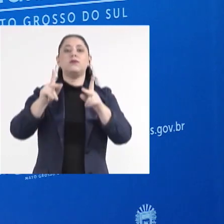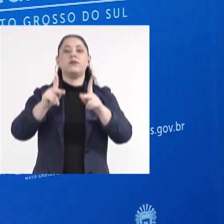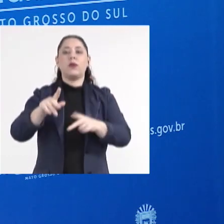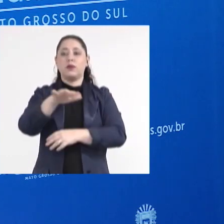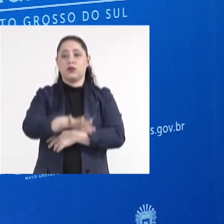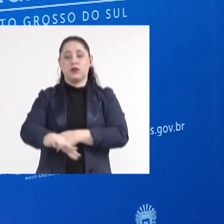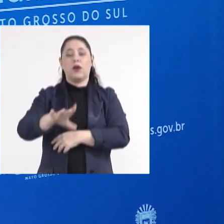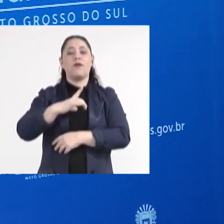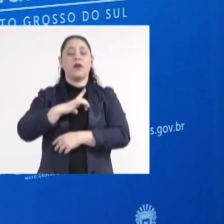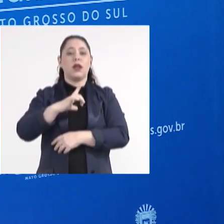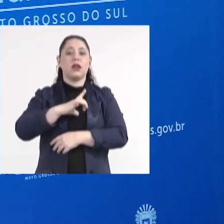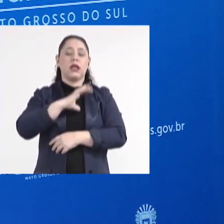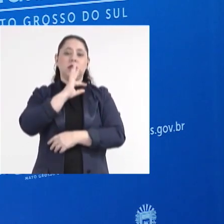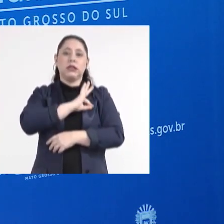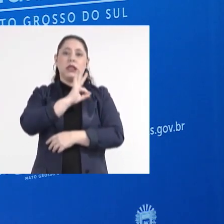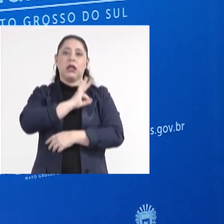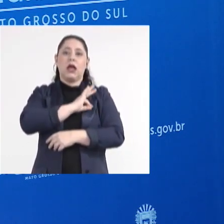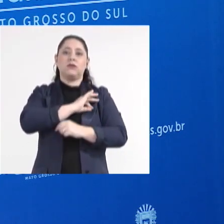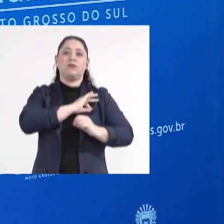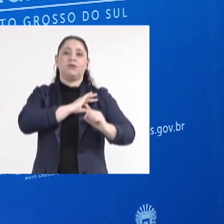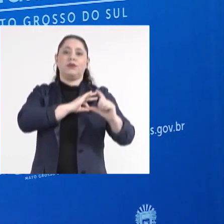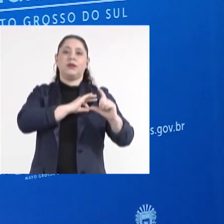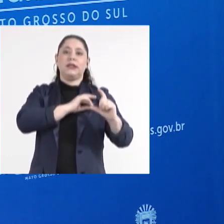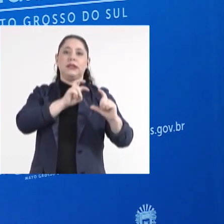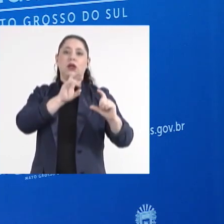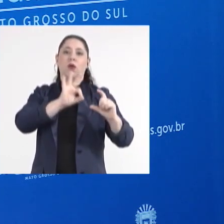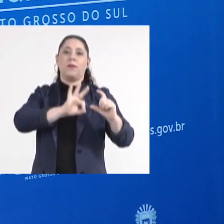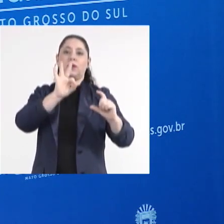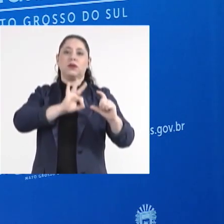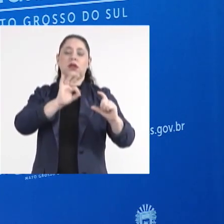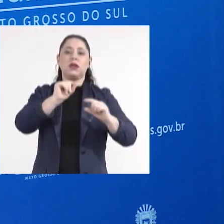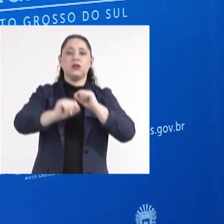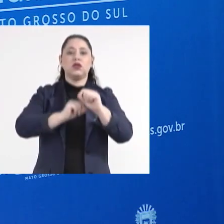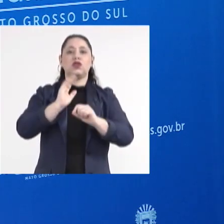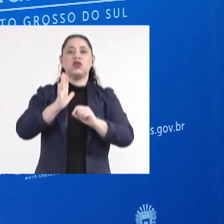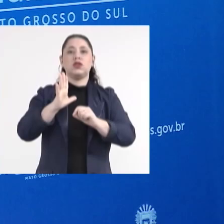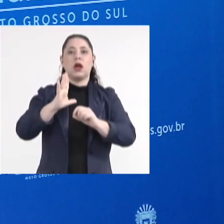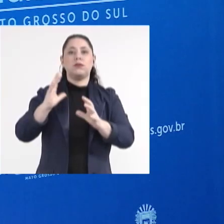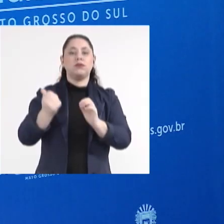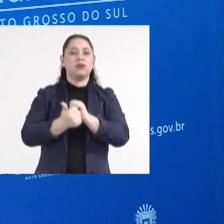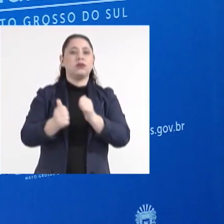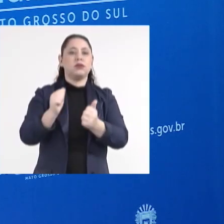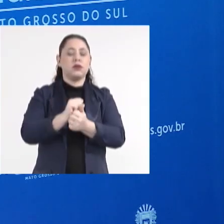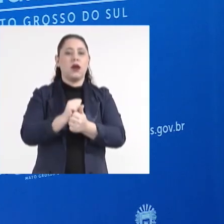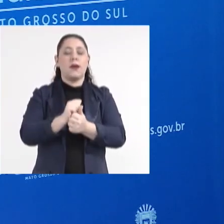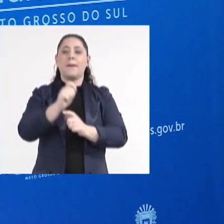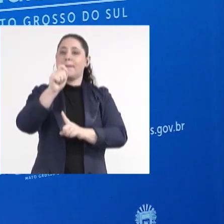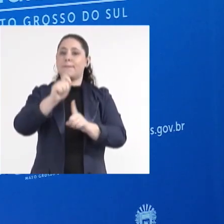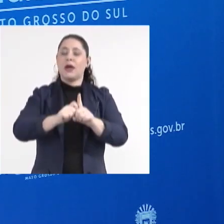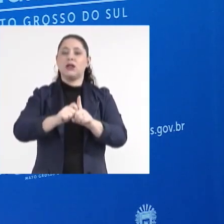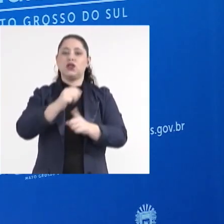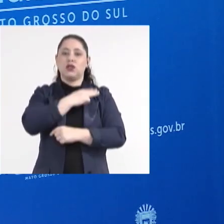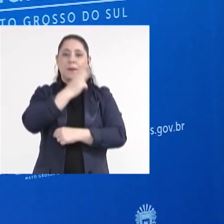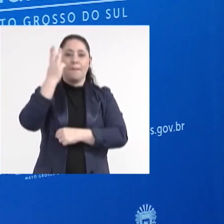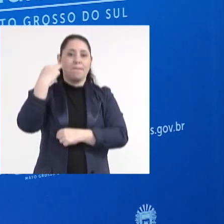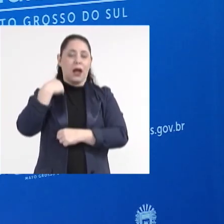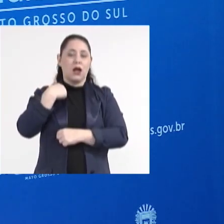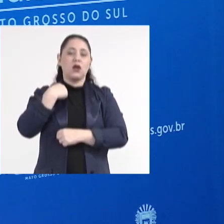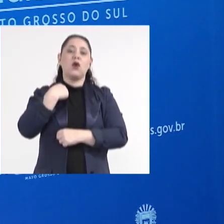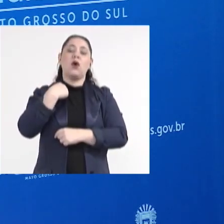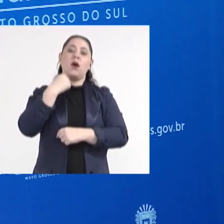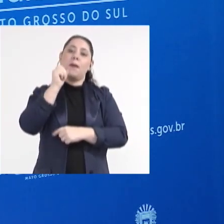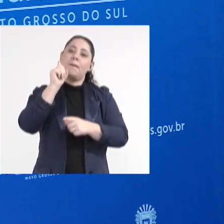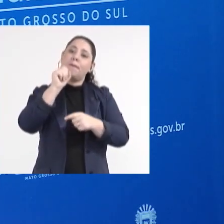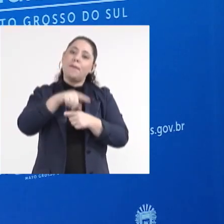empregados públicos terá reajuste de 5%, que já deve ser incorporado à folha de pagamento do mês de maio,